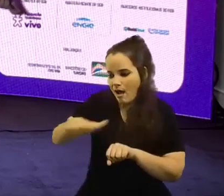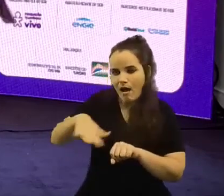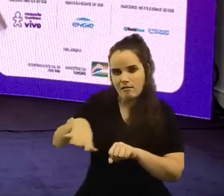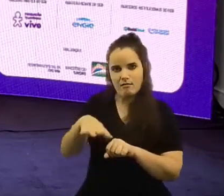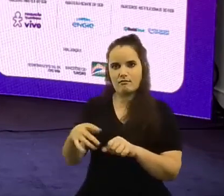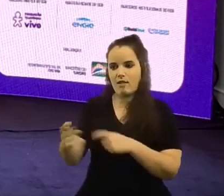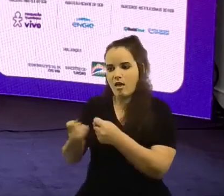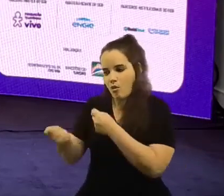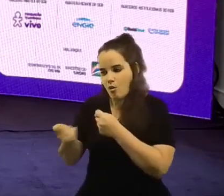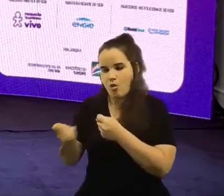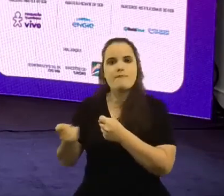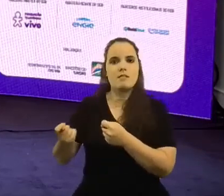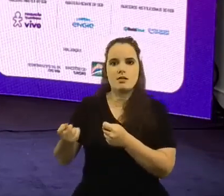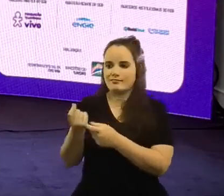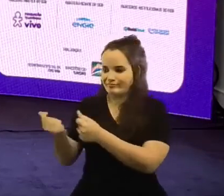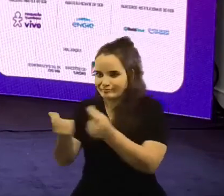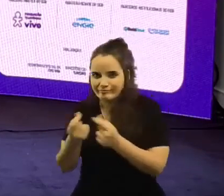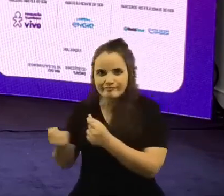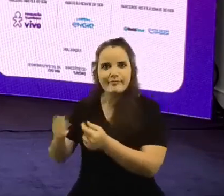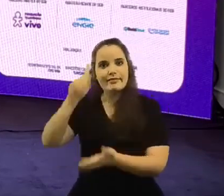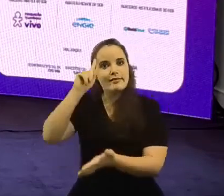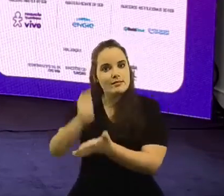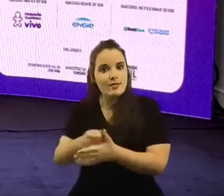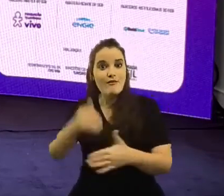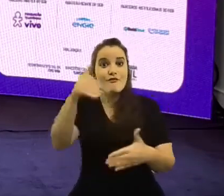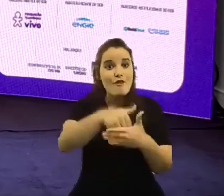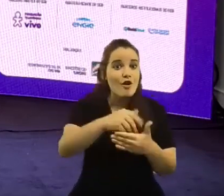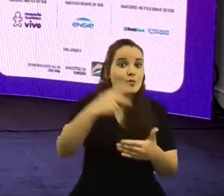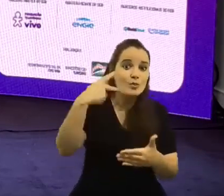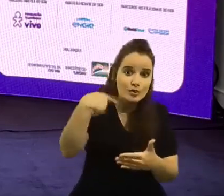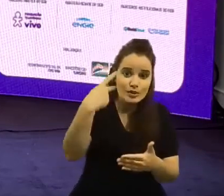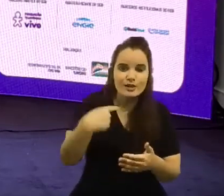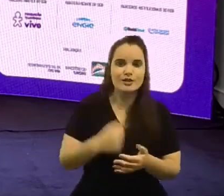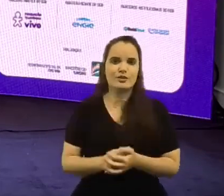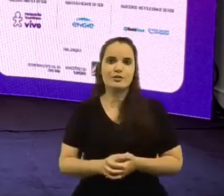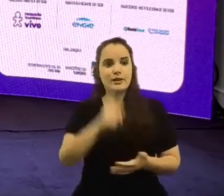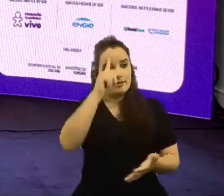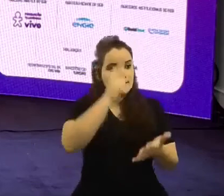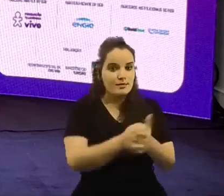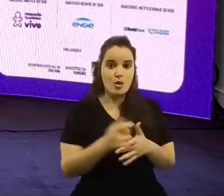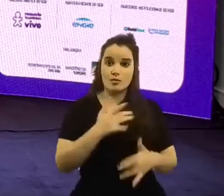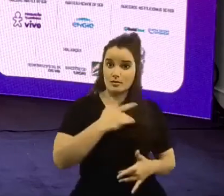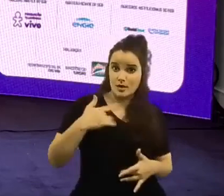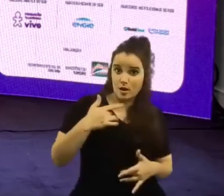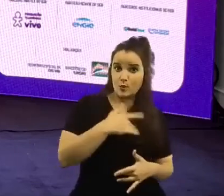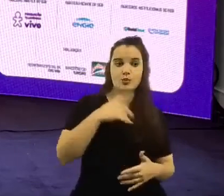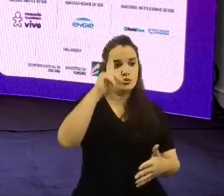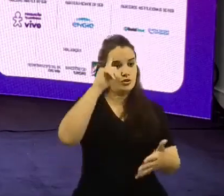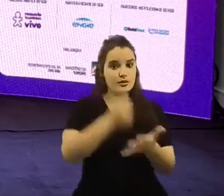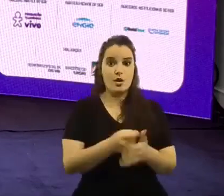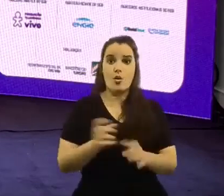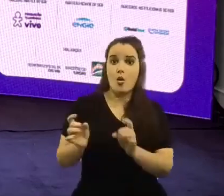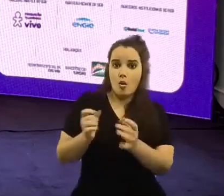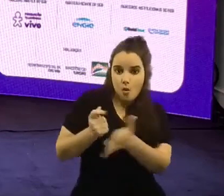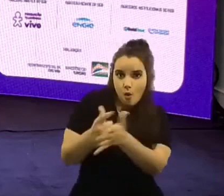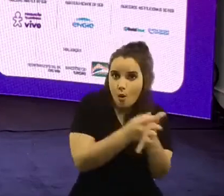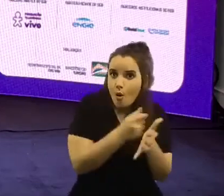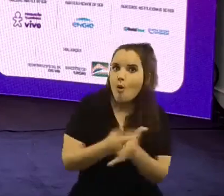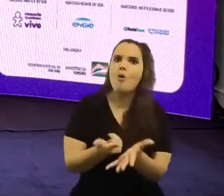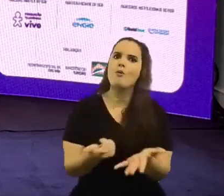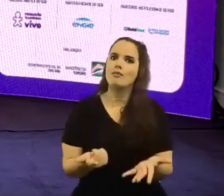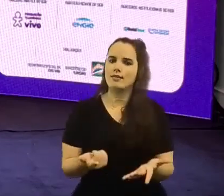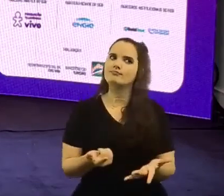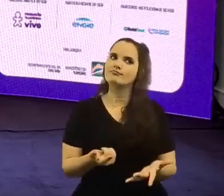campanha eleitoral, decisão sobre compras nossa e saúde, gastos, né? sobre a nossa saúde. Então, a gente está querendo trazer isso para o dia a dia. E